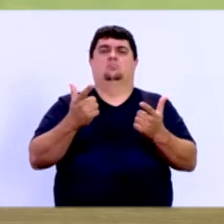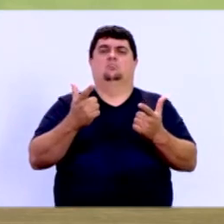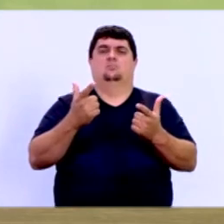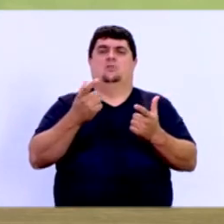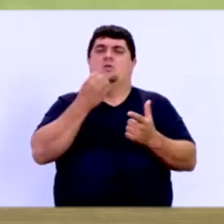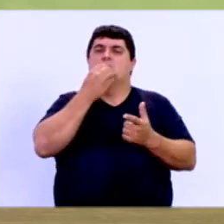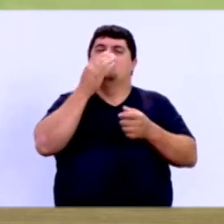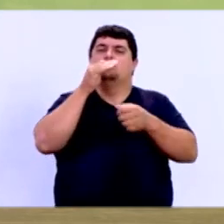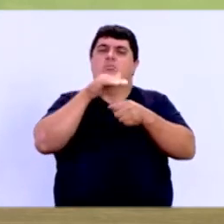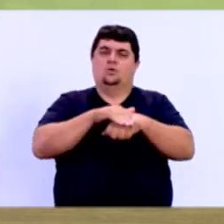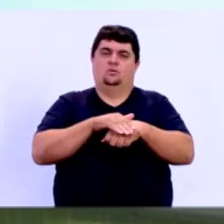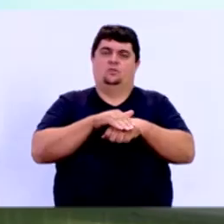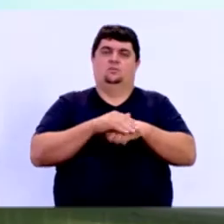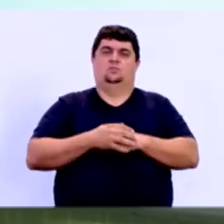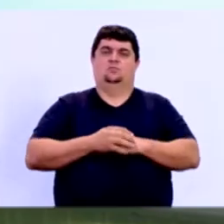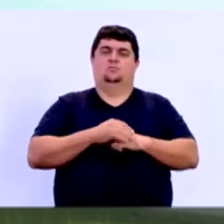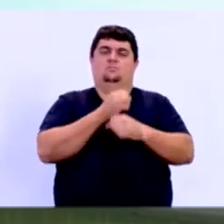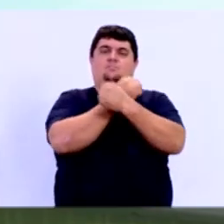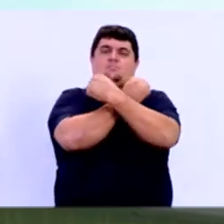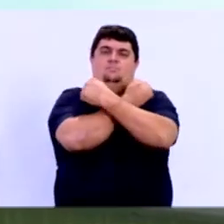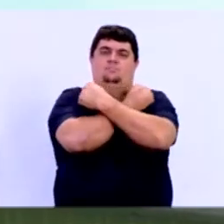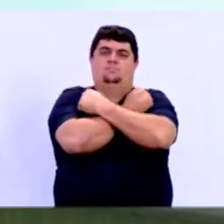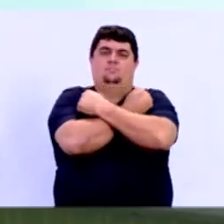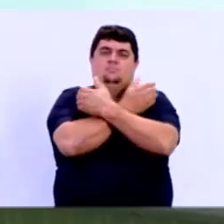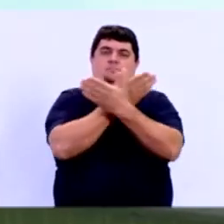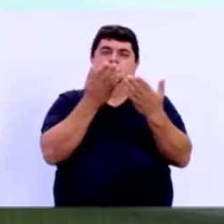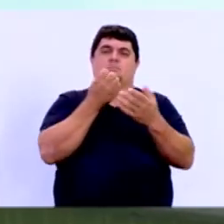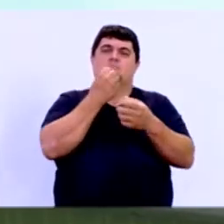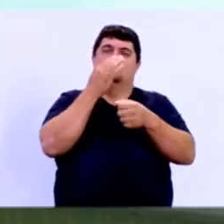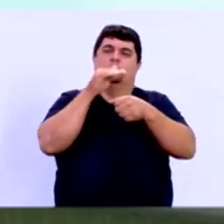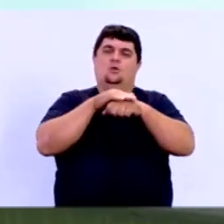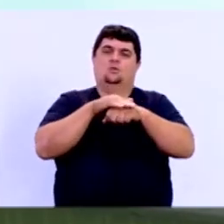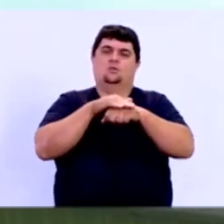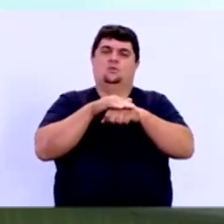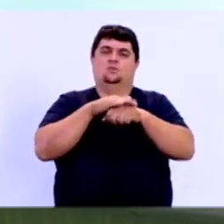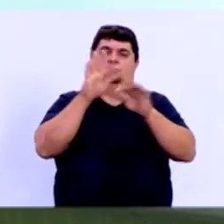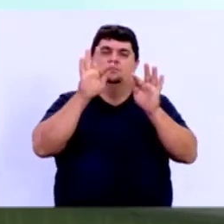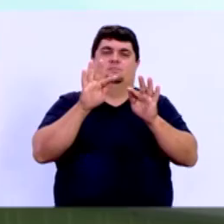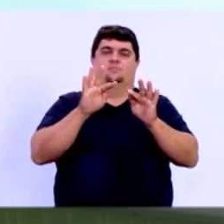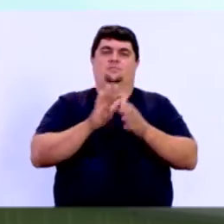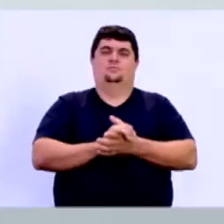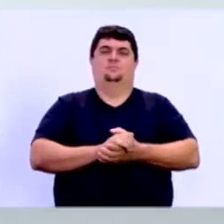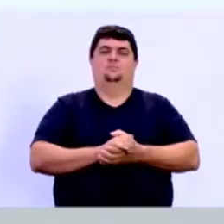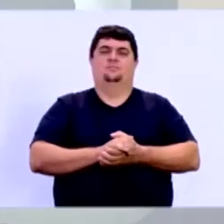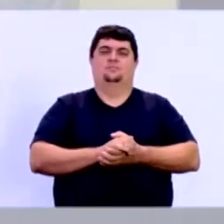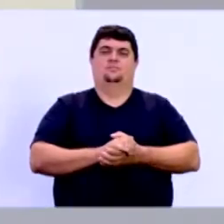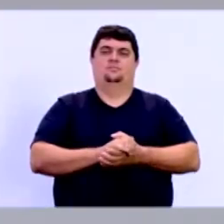Tenham uma boa noite. Um grande abraço e boa noite para vocês, pessoal. Felicidades!